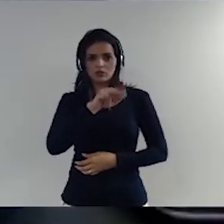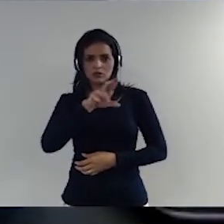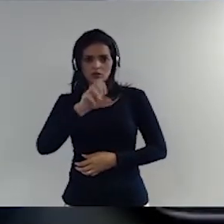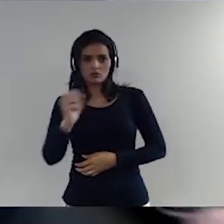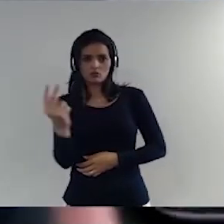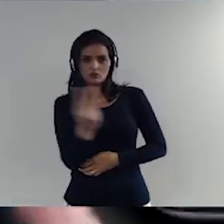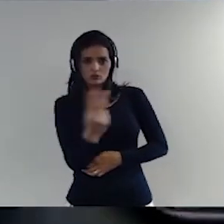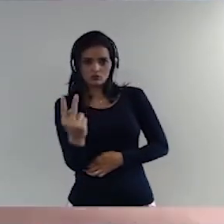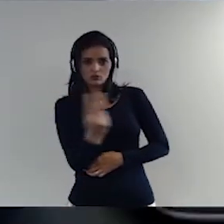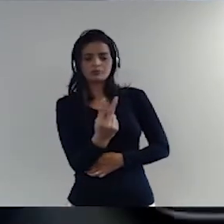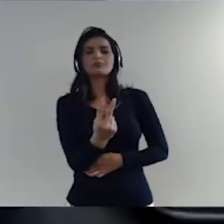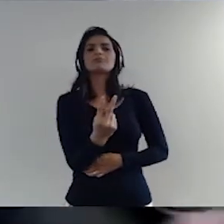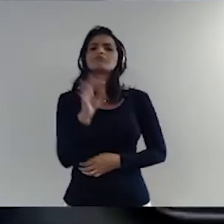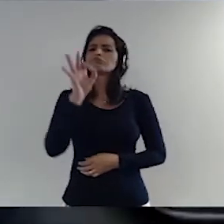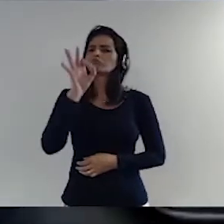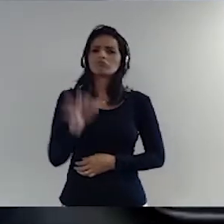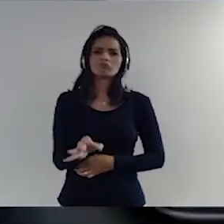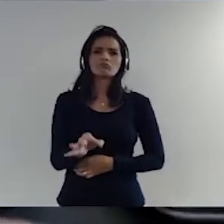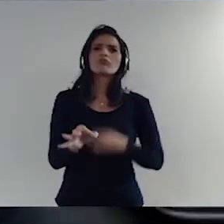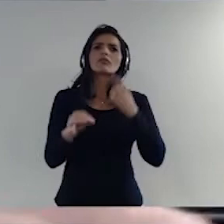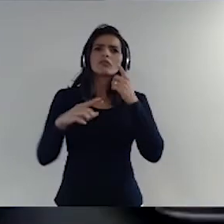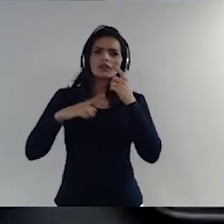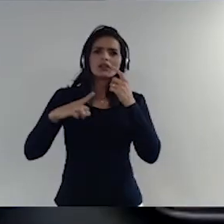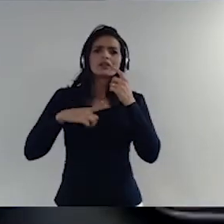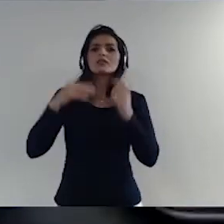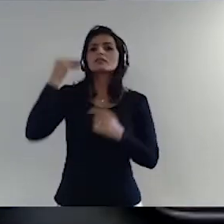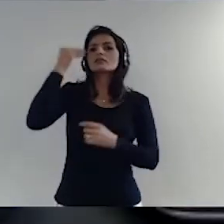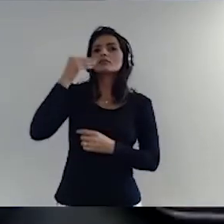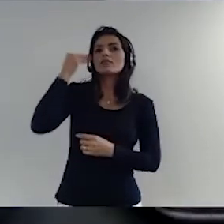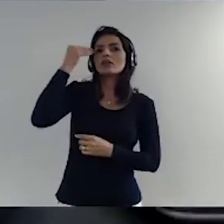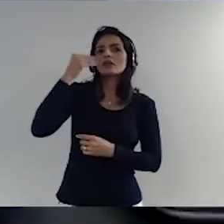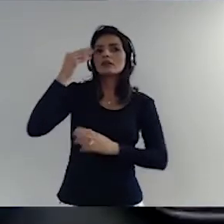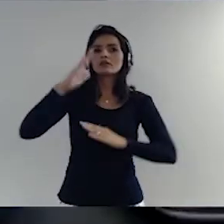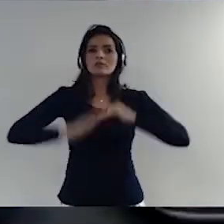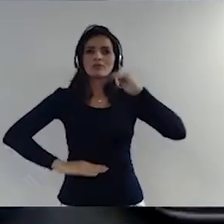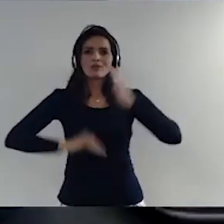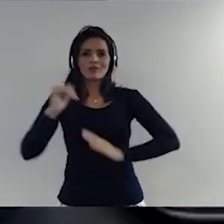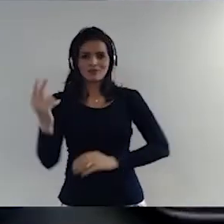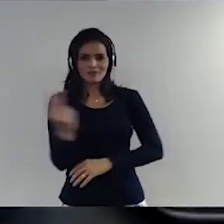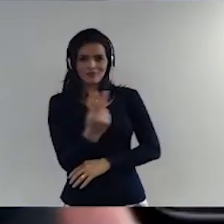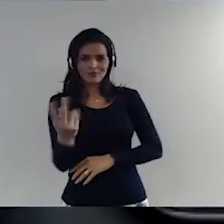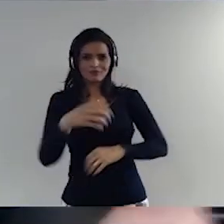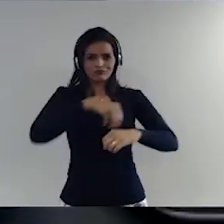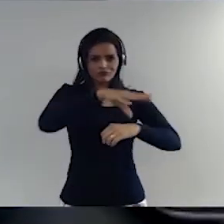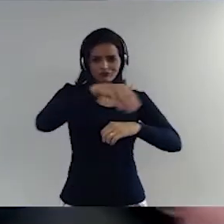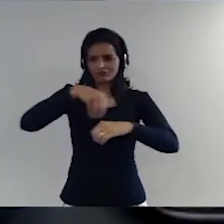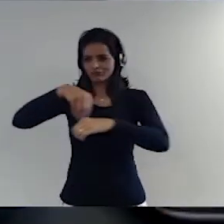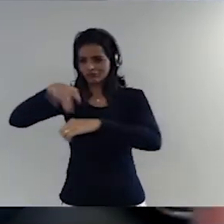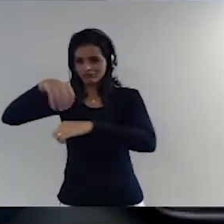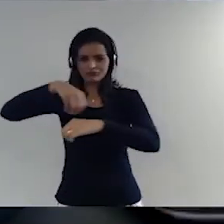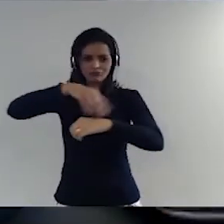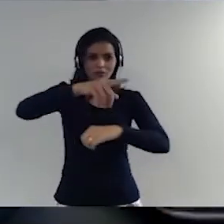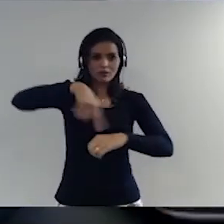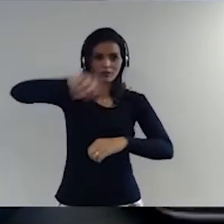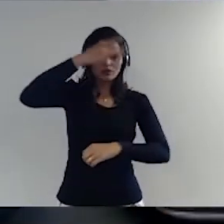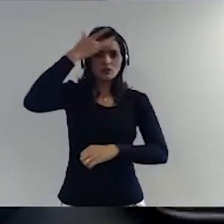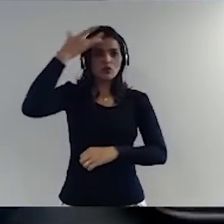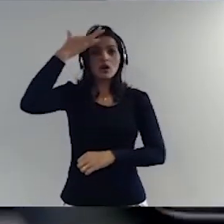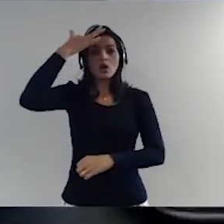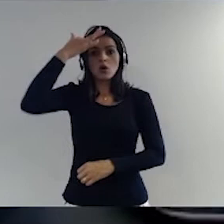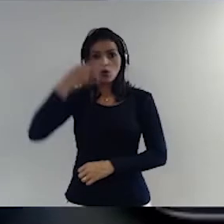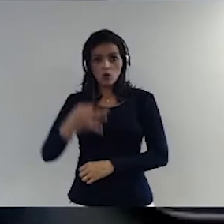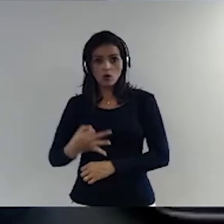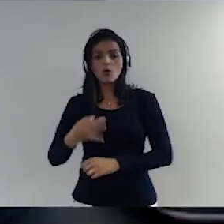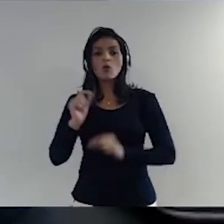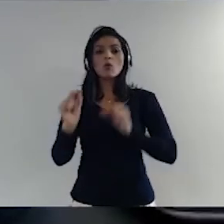levando, sem dúvida alguma, as suas experiências profissionais para que todos possam compreender que